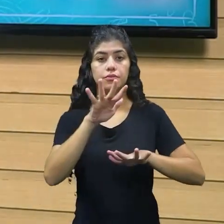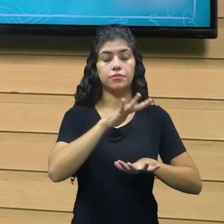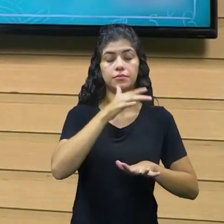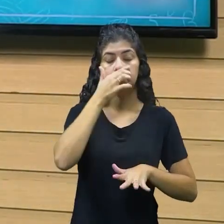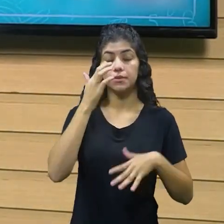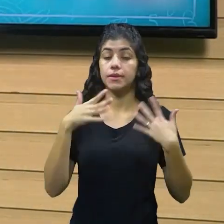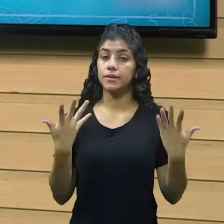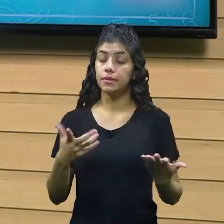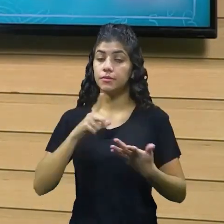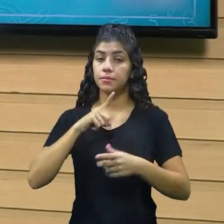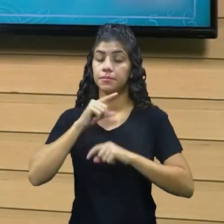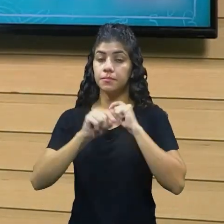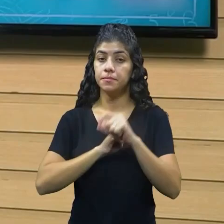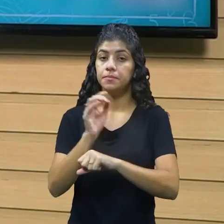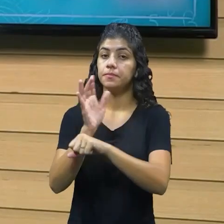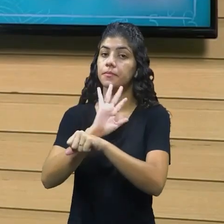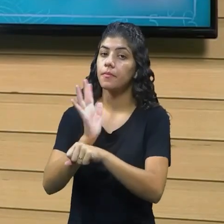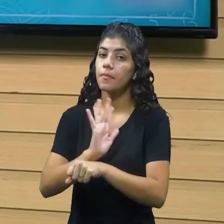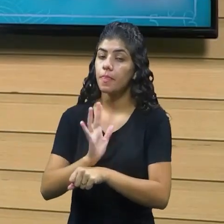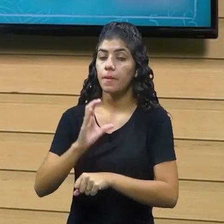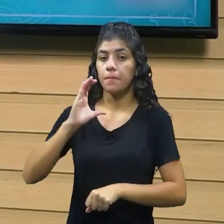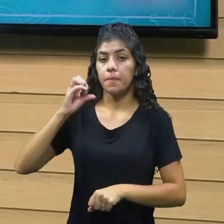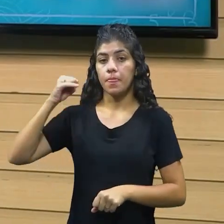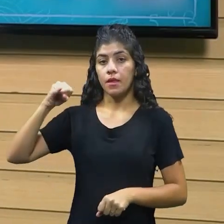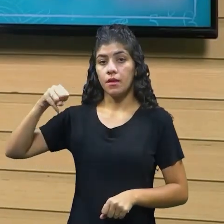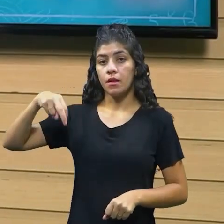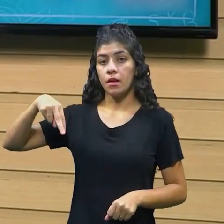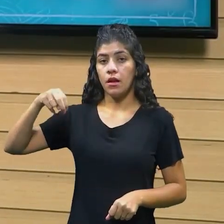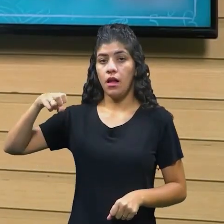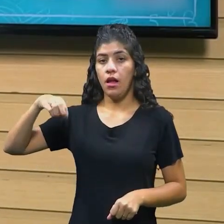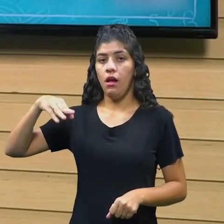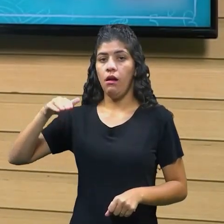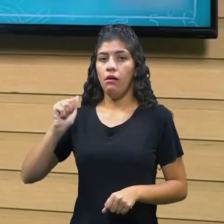essa questão do cinema, da cinemática. Mas,